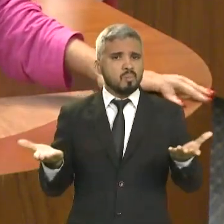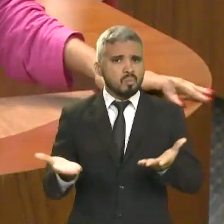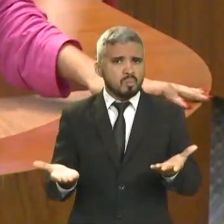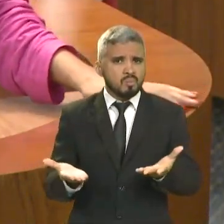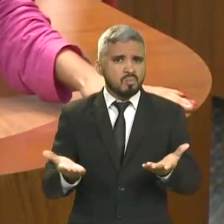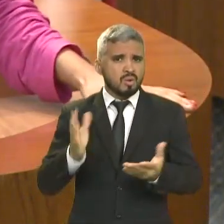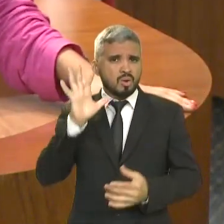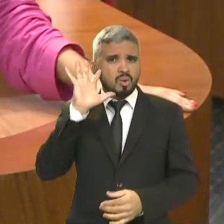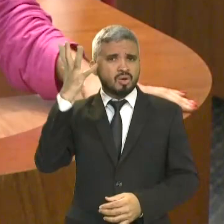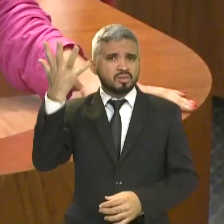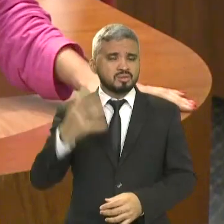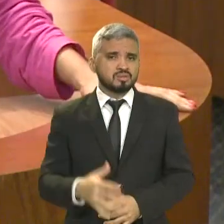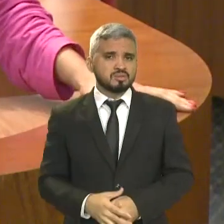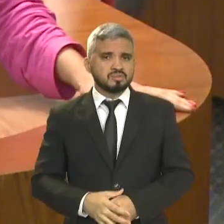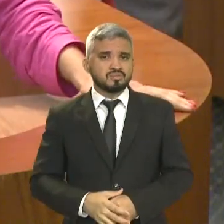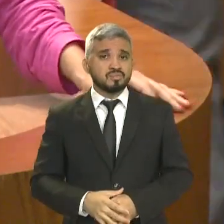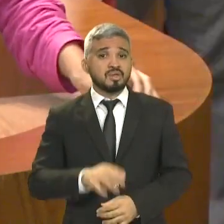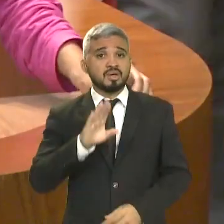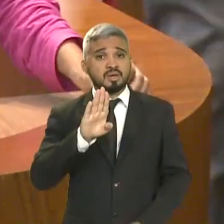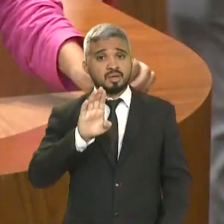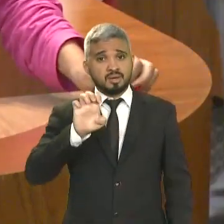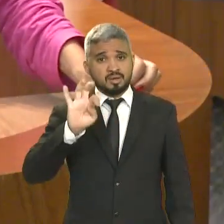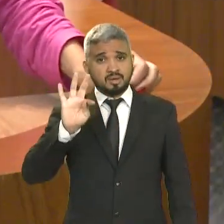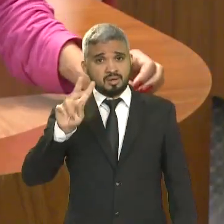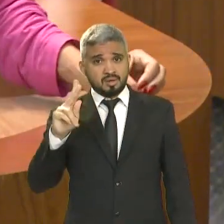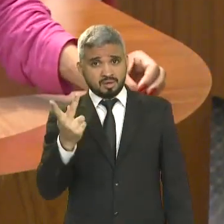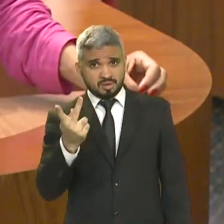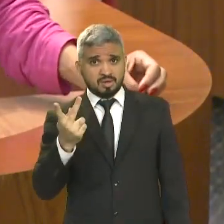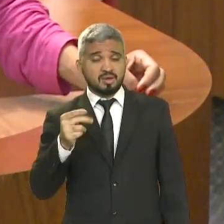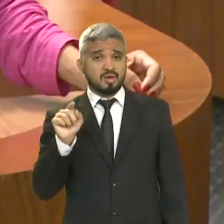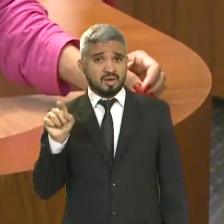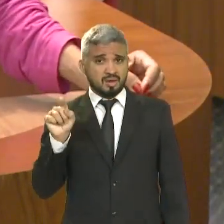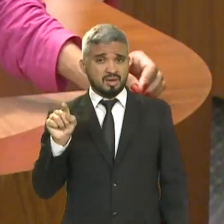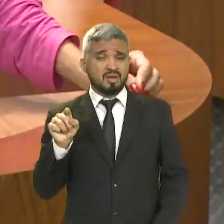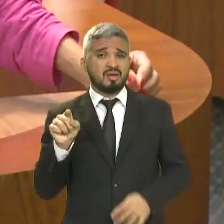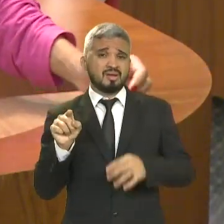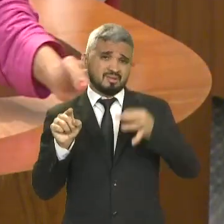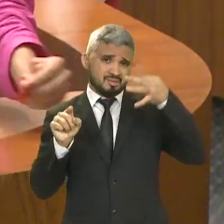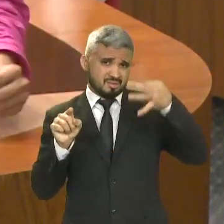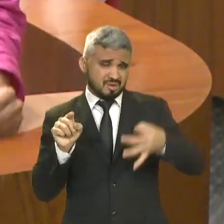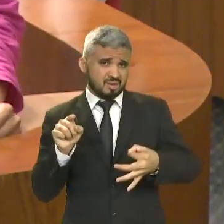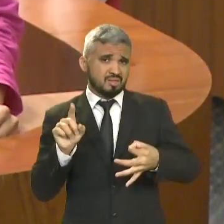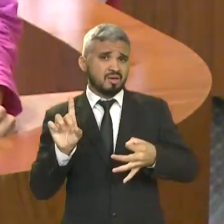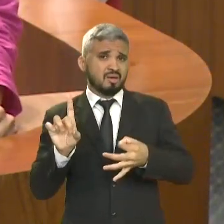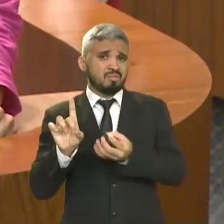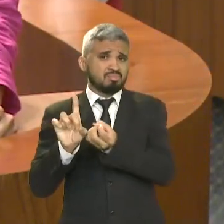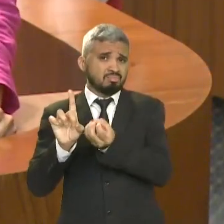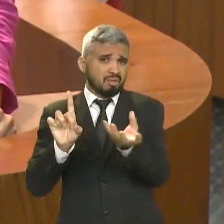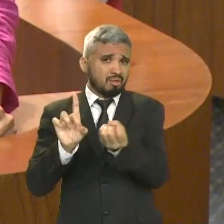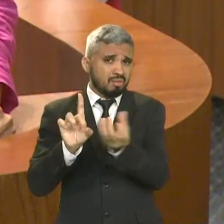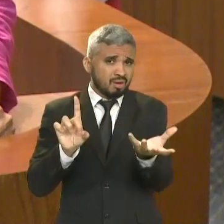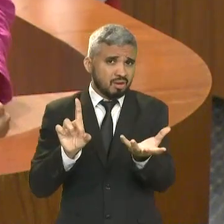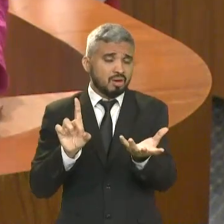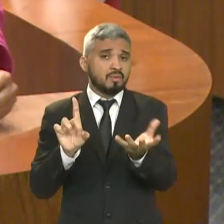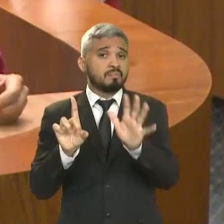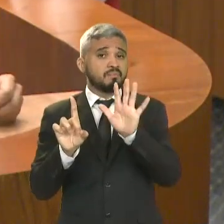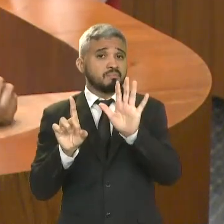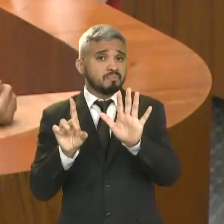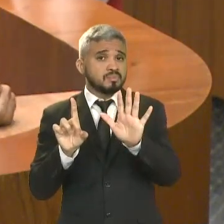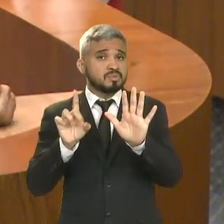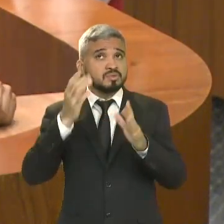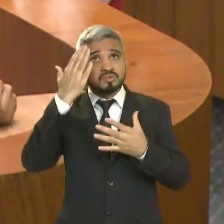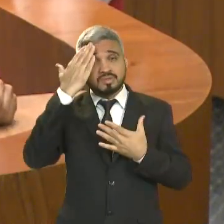fala, teria a sua palavra, teria o seu depoimento, talvez até colocado em xeque, mas graças a Deus